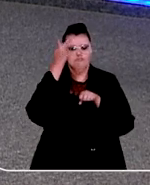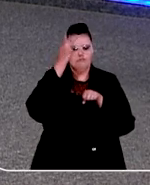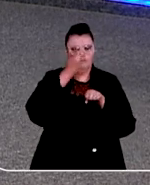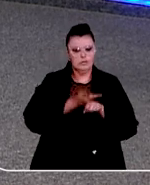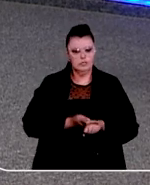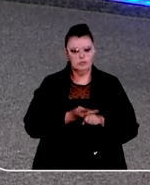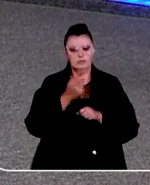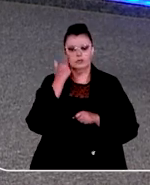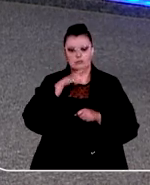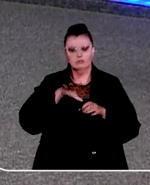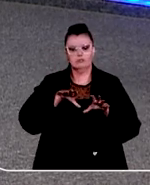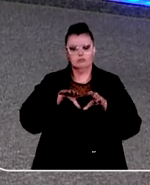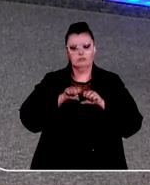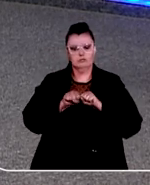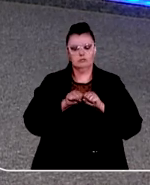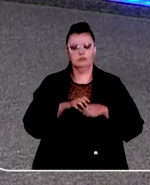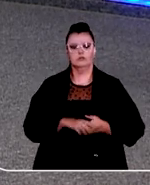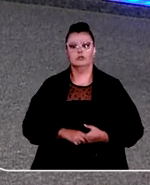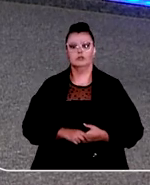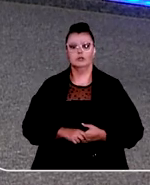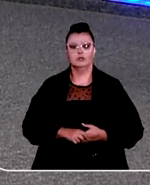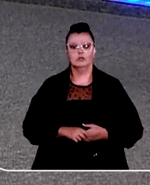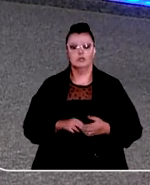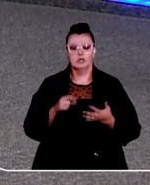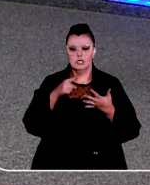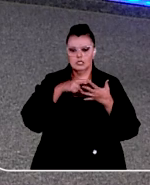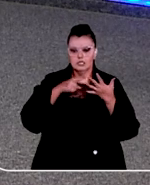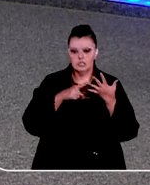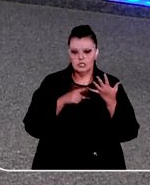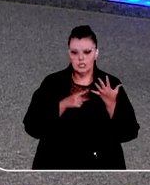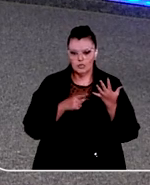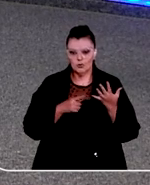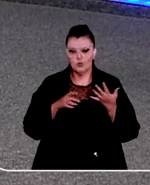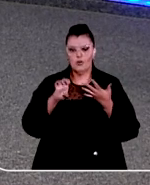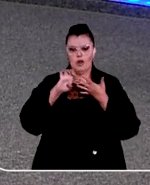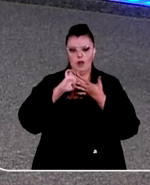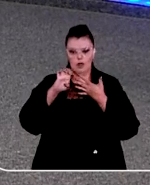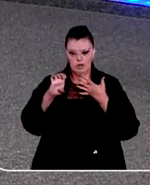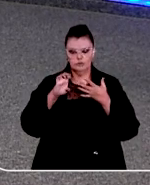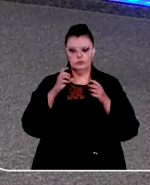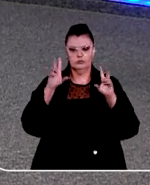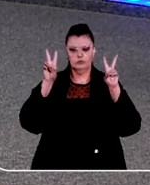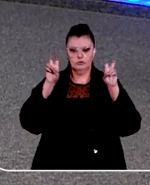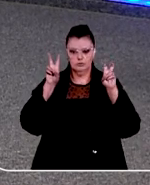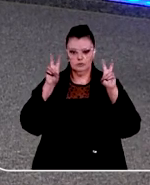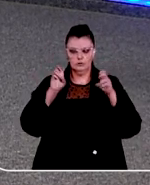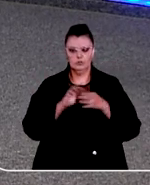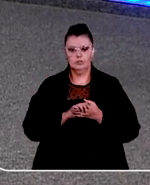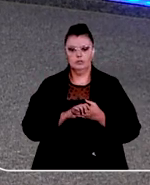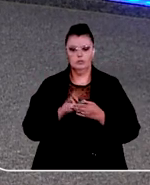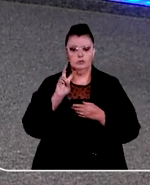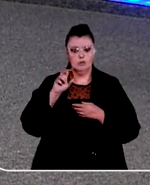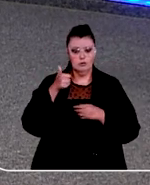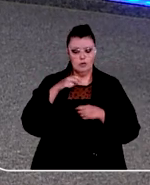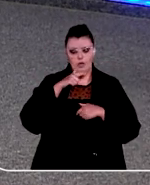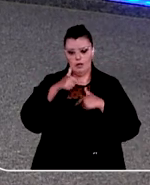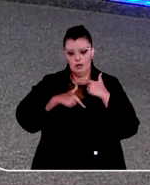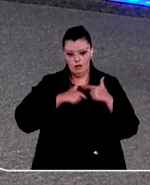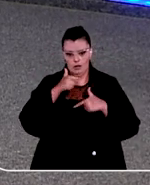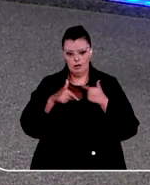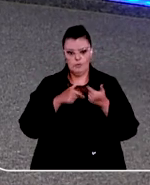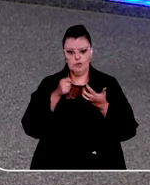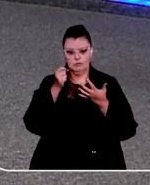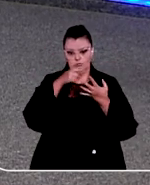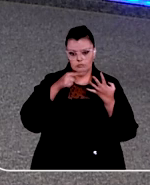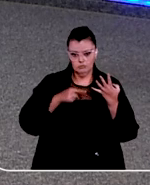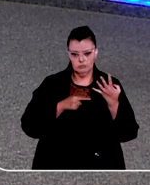durante uma cerimônia no dia 24 de Abril aqui no STJ os primeiros colocados receberão troféu e